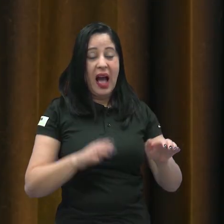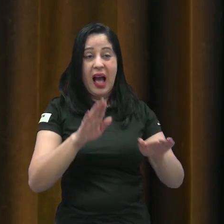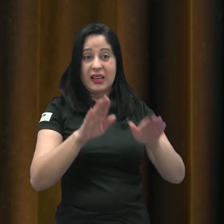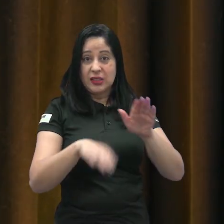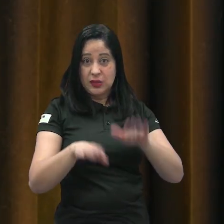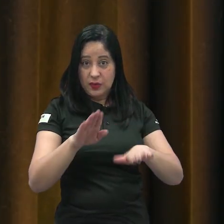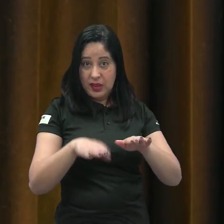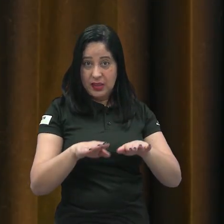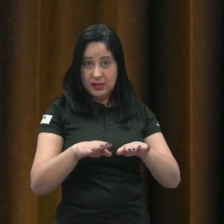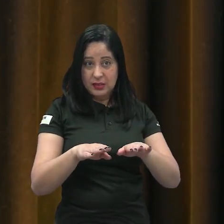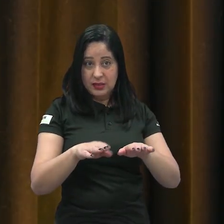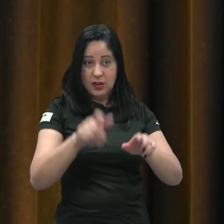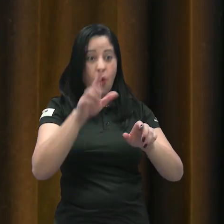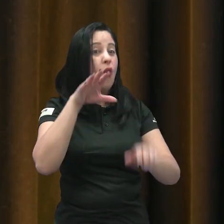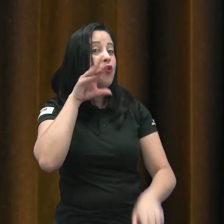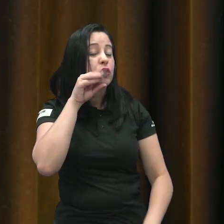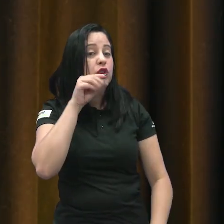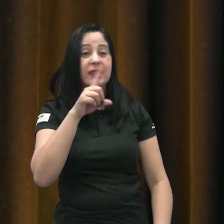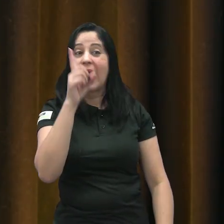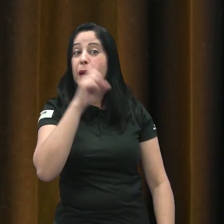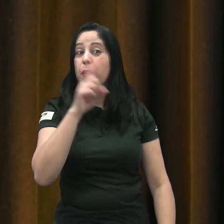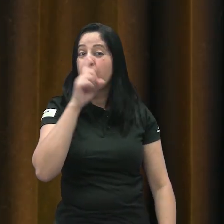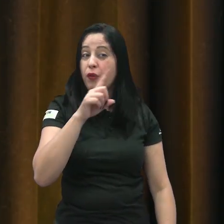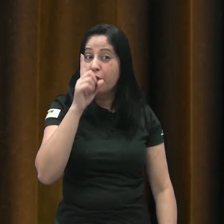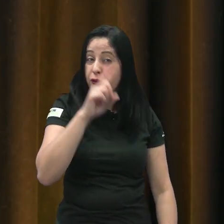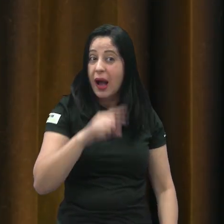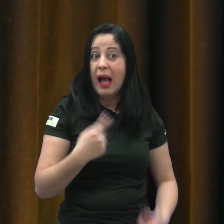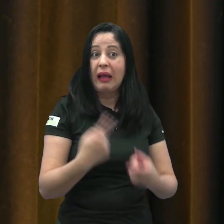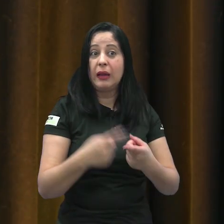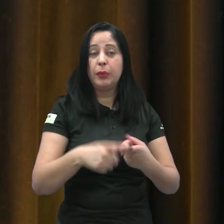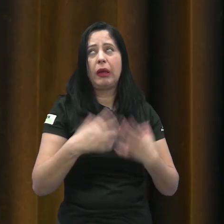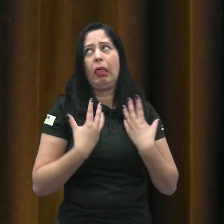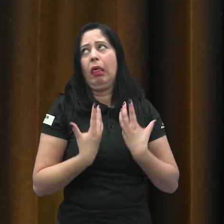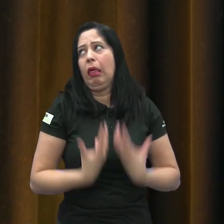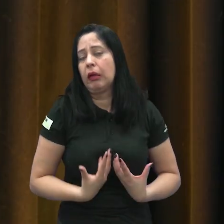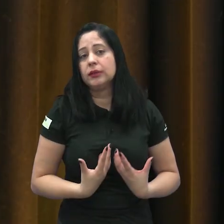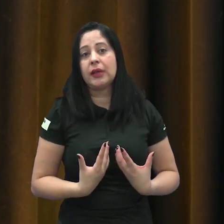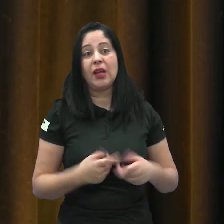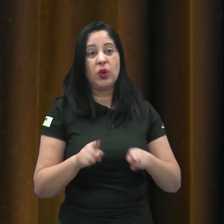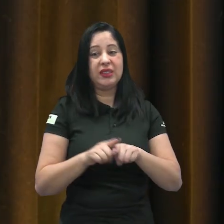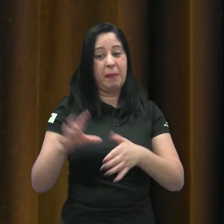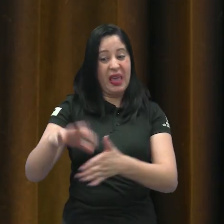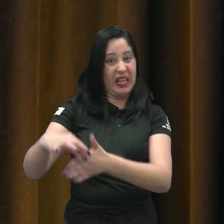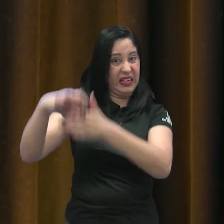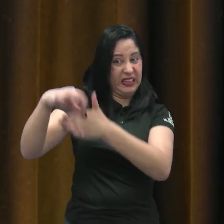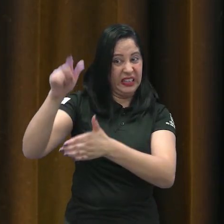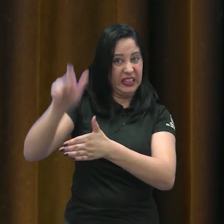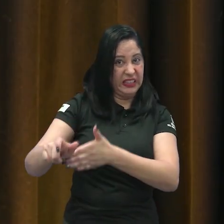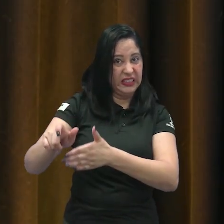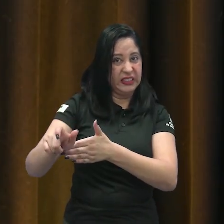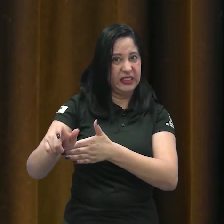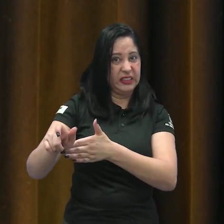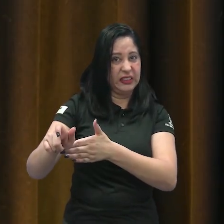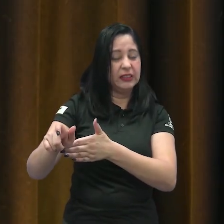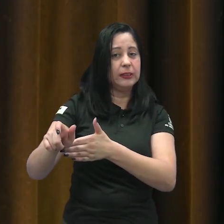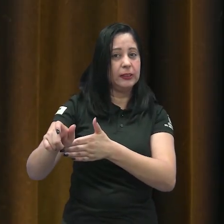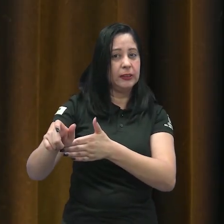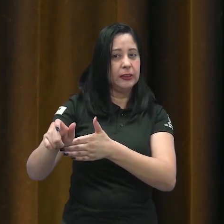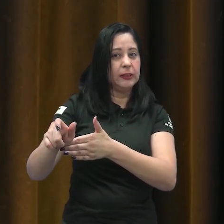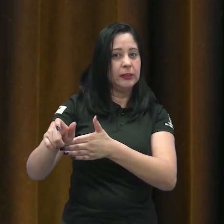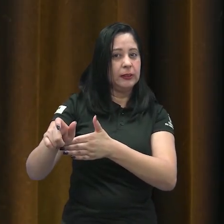ali no trabalho, líderes que acabam sendo exercendo muito mais uma coisa